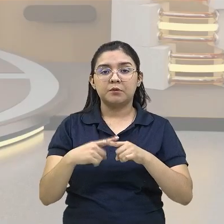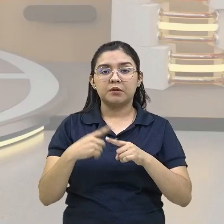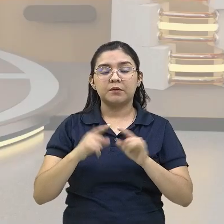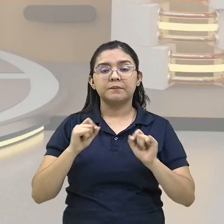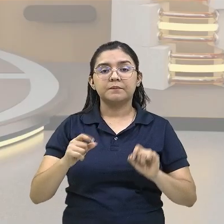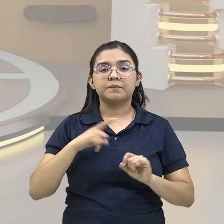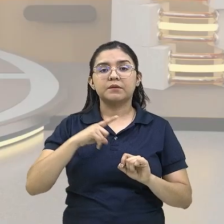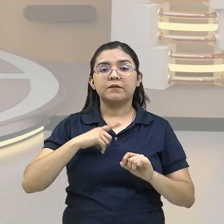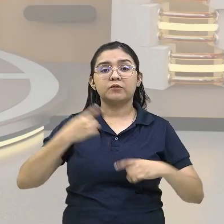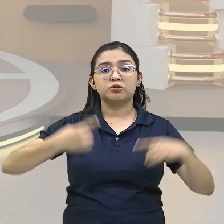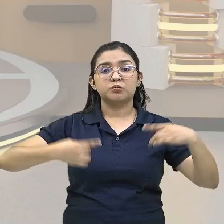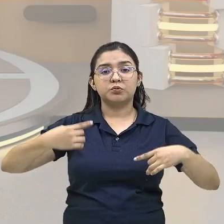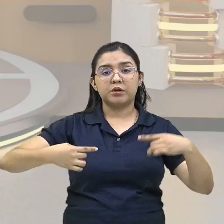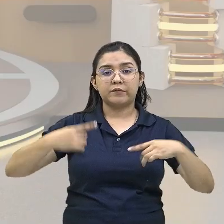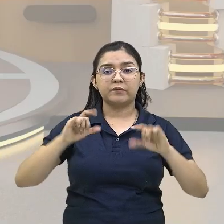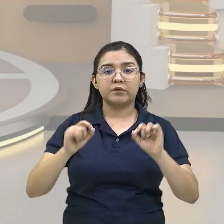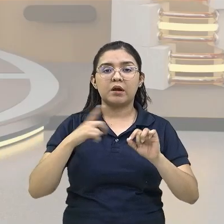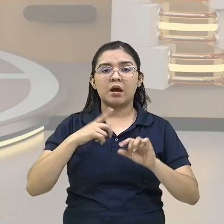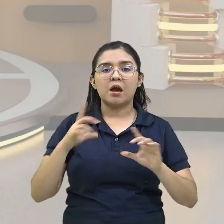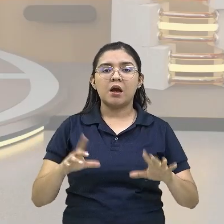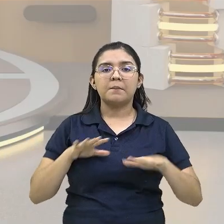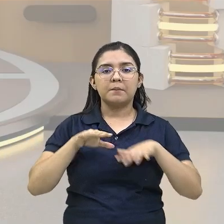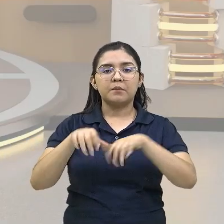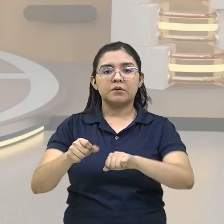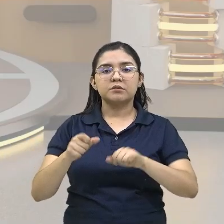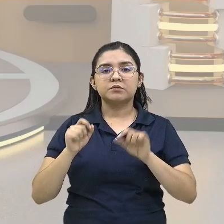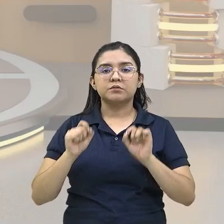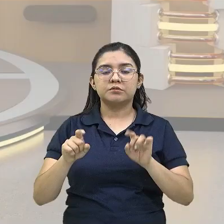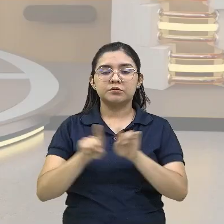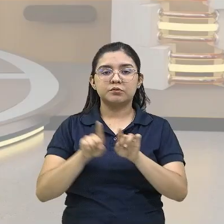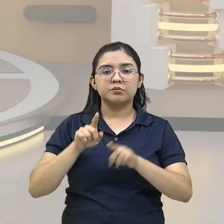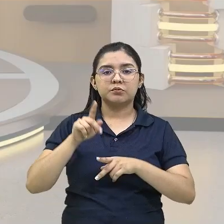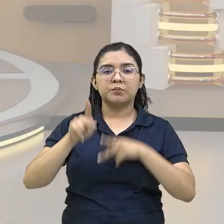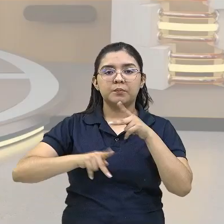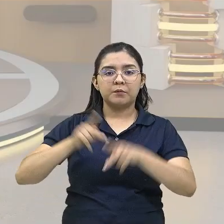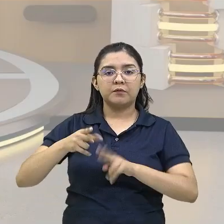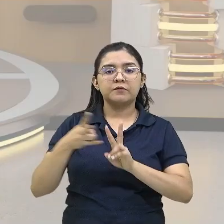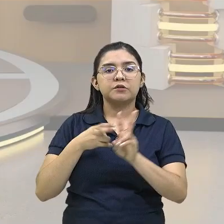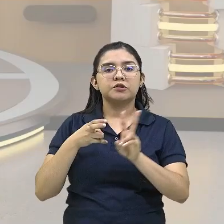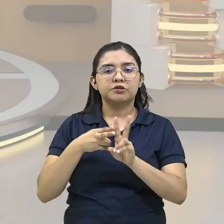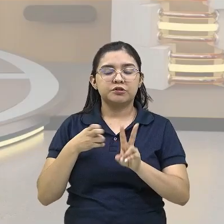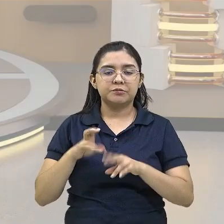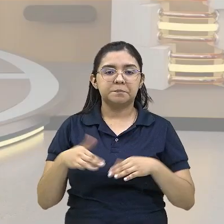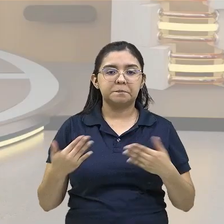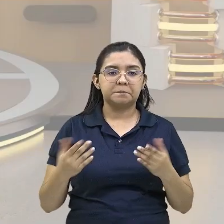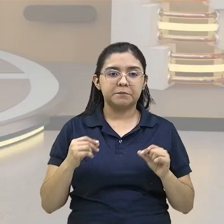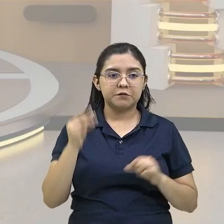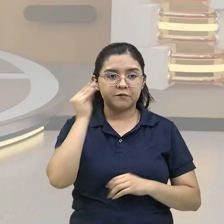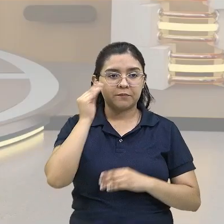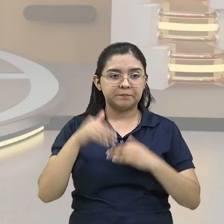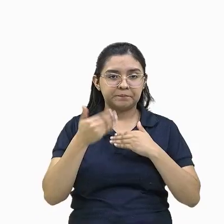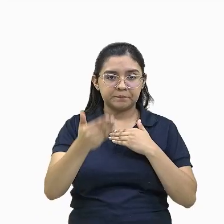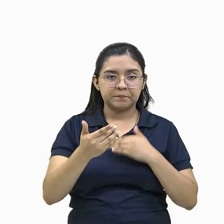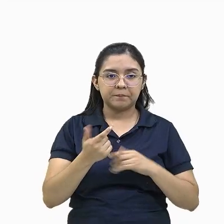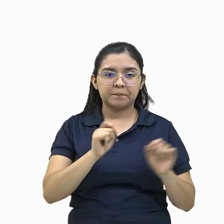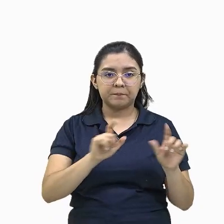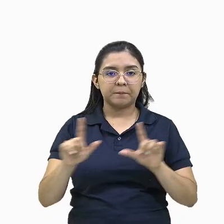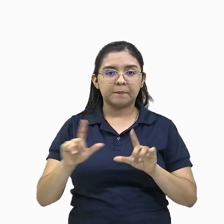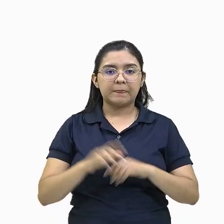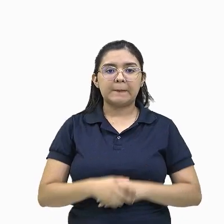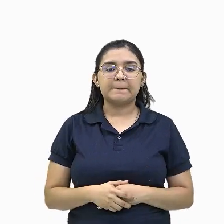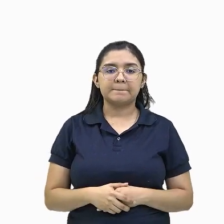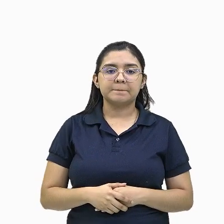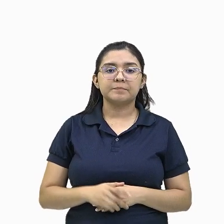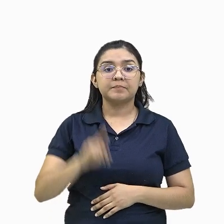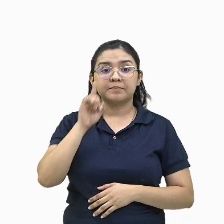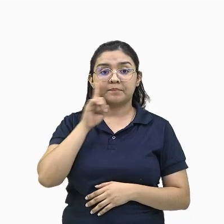também disputavam a posse da mão de obra indígena, que nós vamos ver na nossa próxima cartela, no nosso texto,